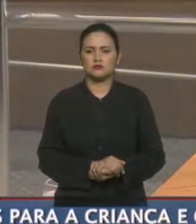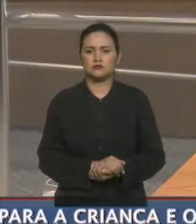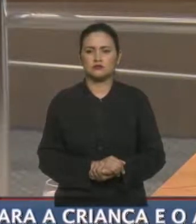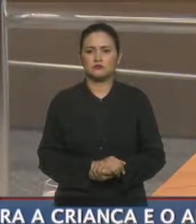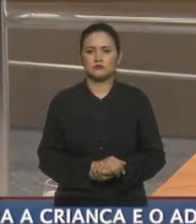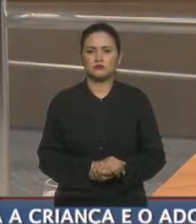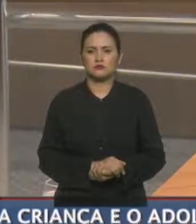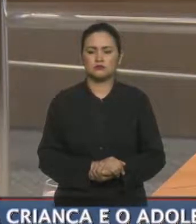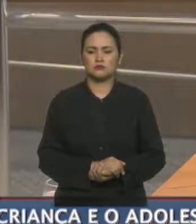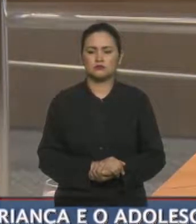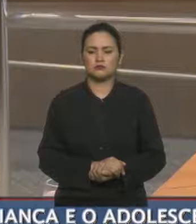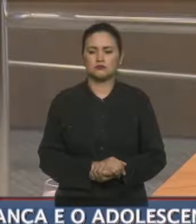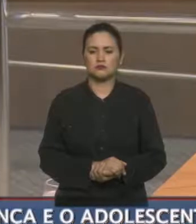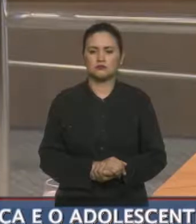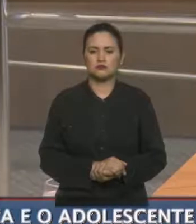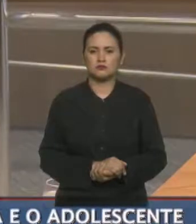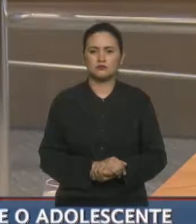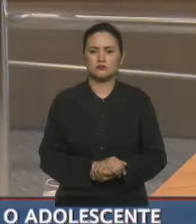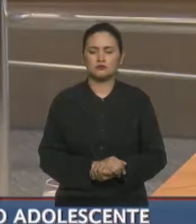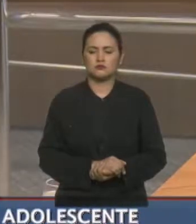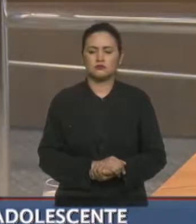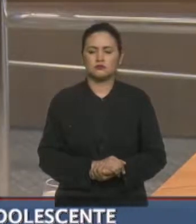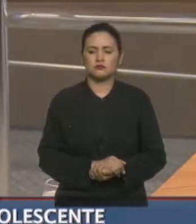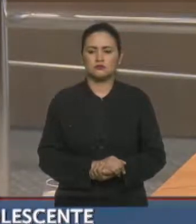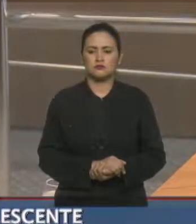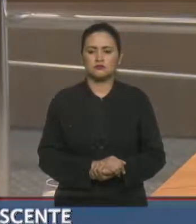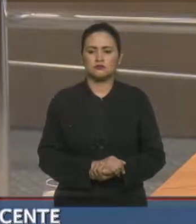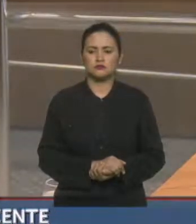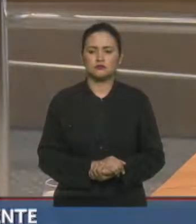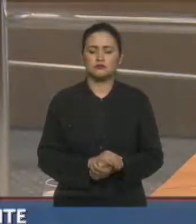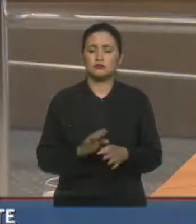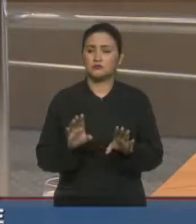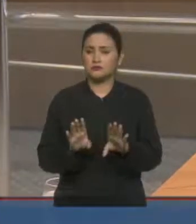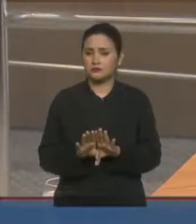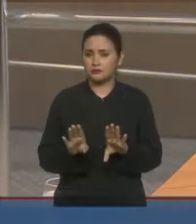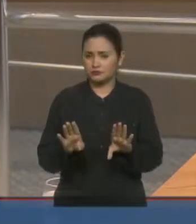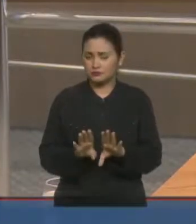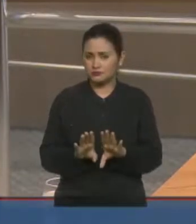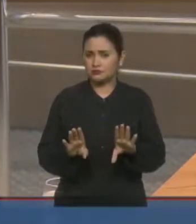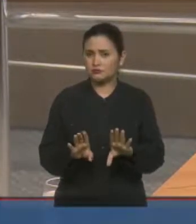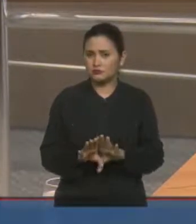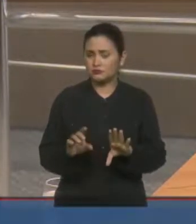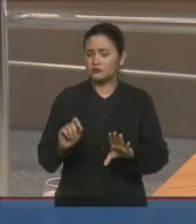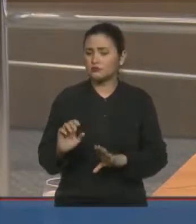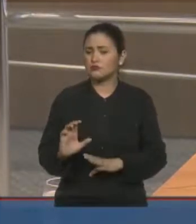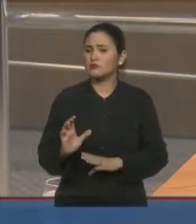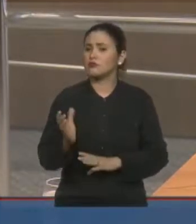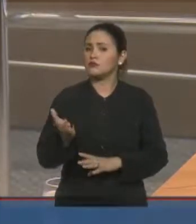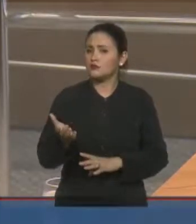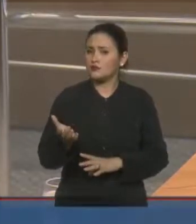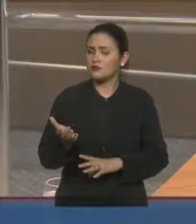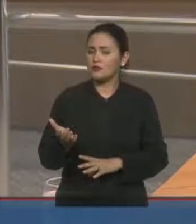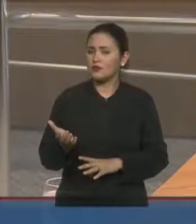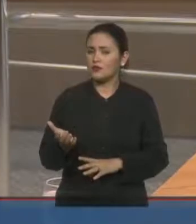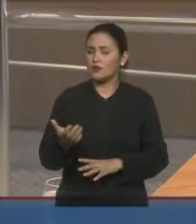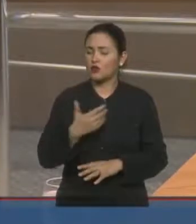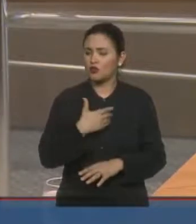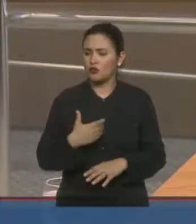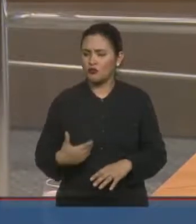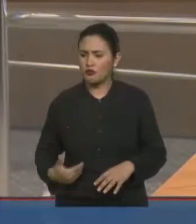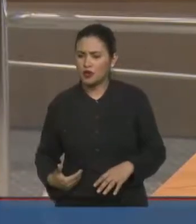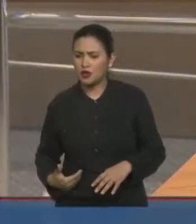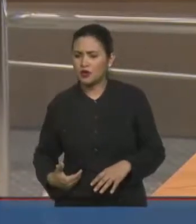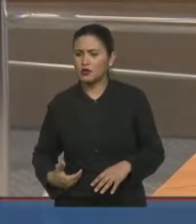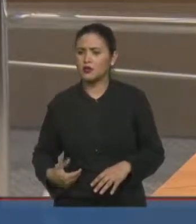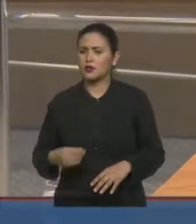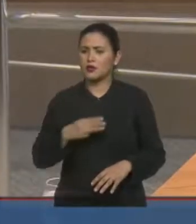Num caso que foi solenemente ignorado pelo poder público, inclusive pelo Ministério Público, em que